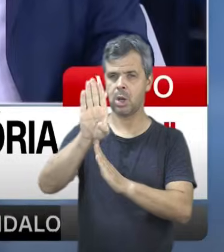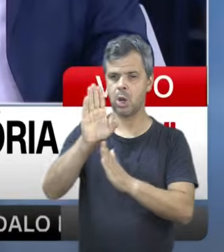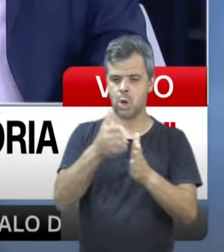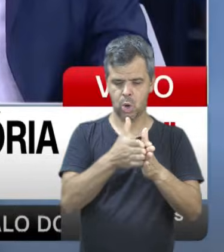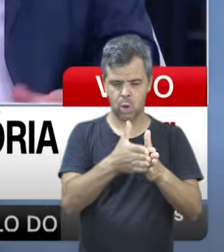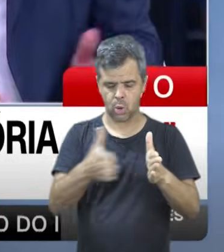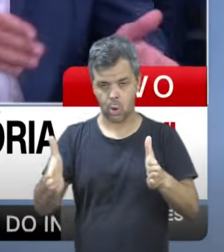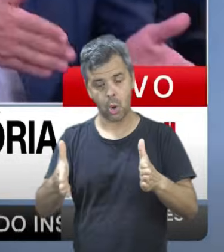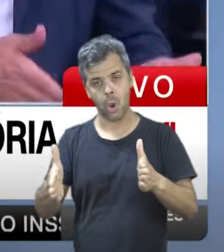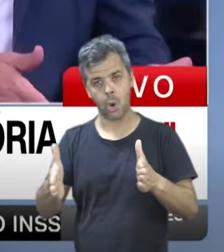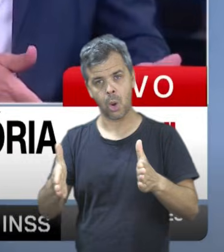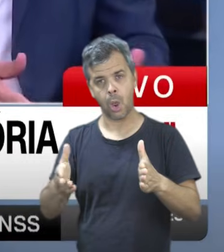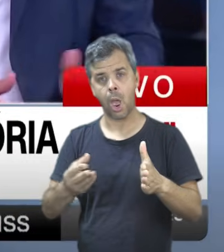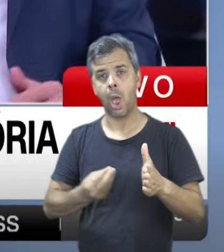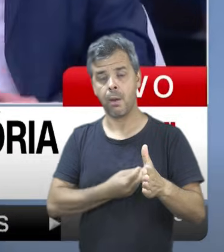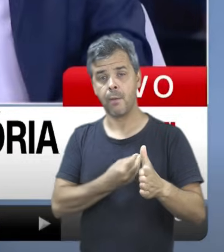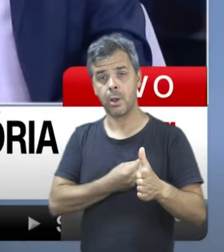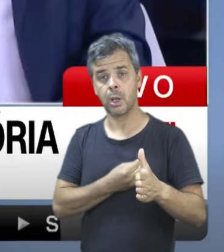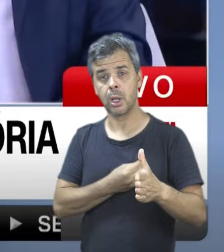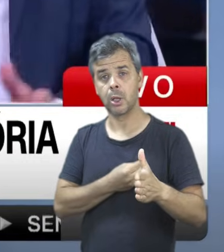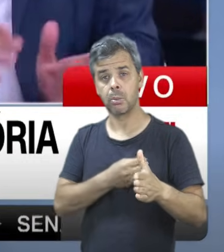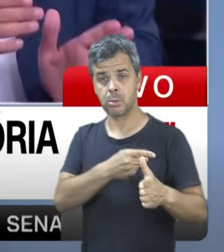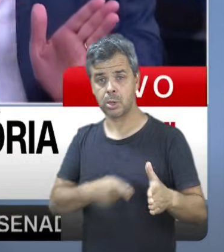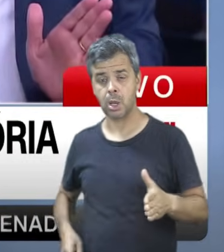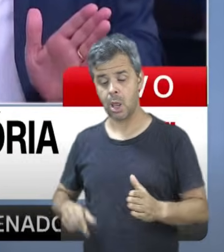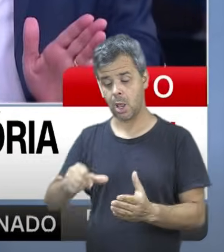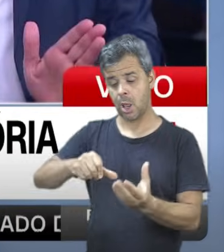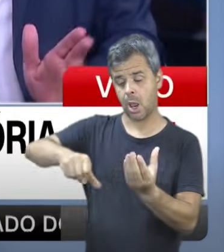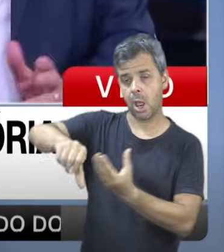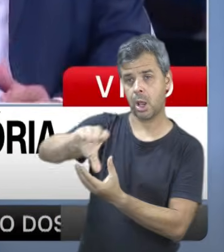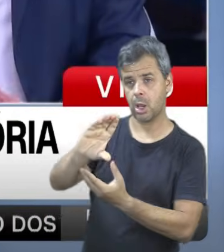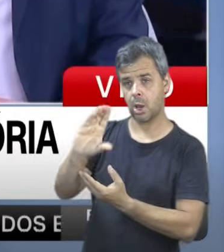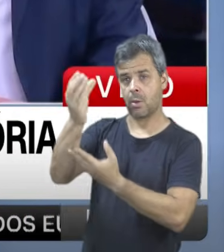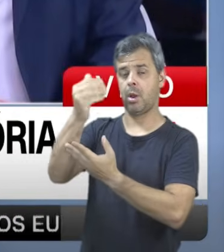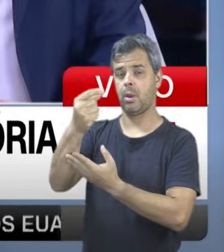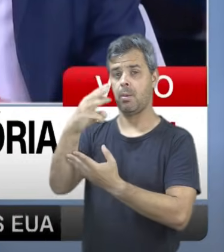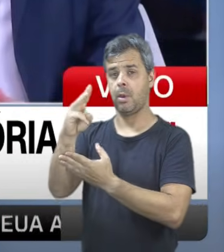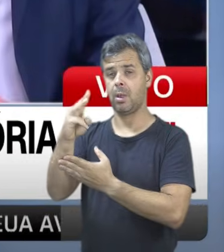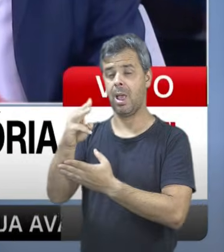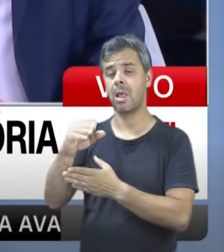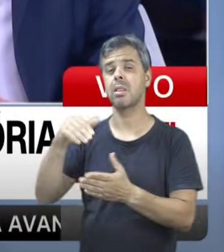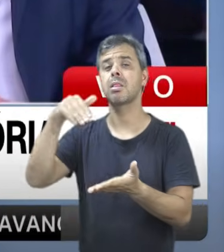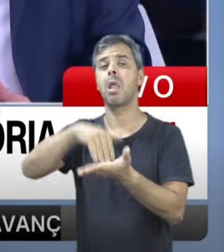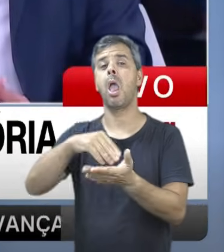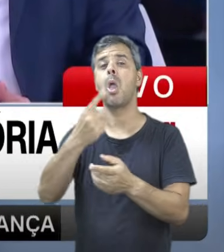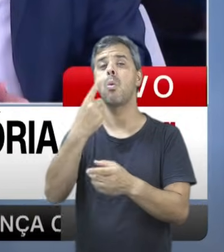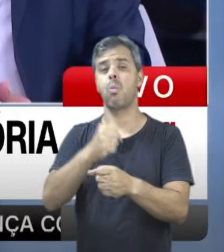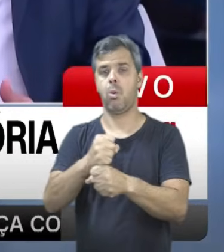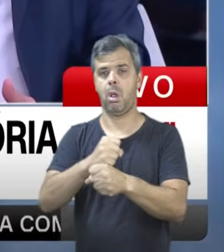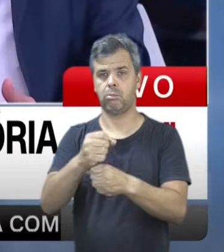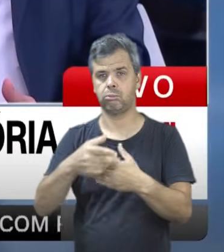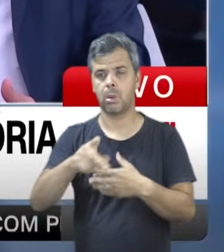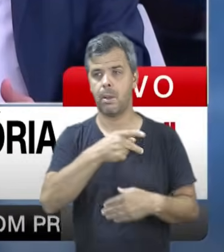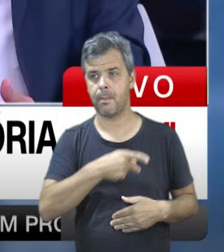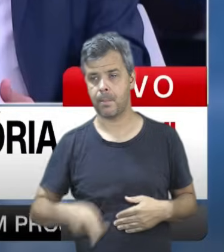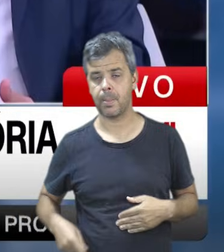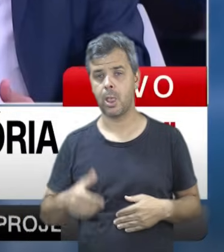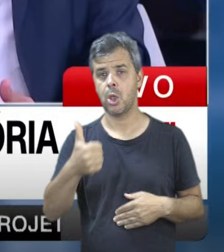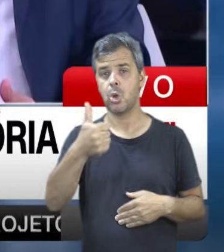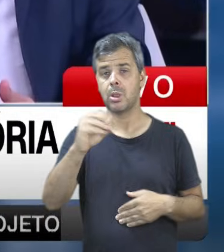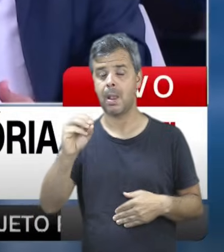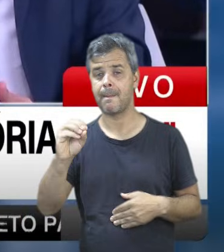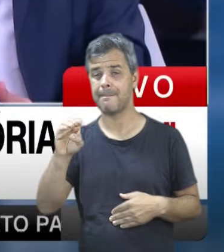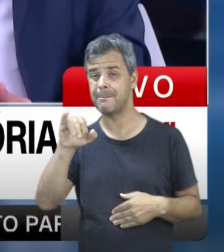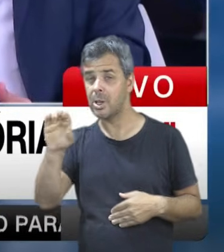durante a presidência do Brasil, que começa agora e se estende por um ano, eu penso que nós vamos superar os 10 bilhões